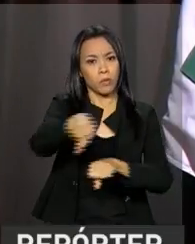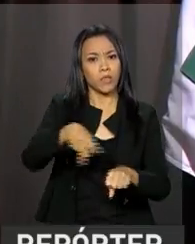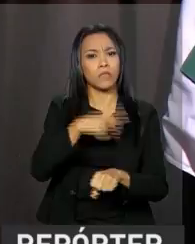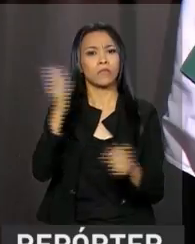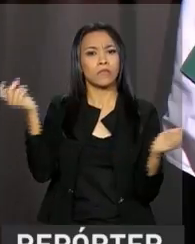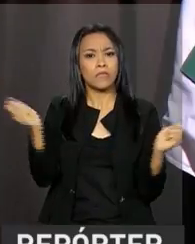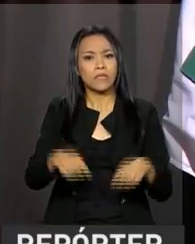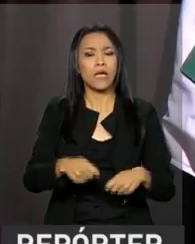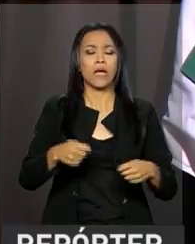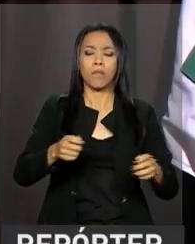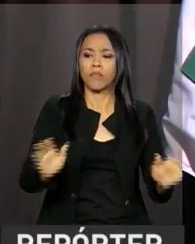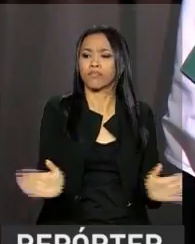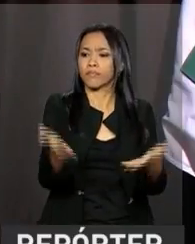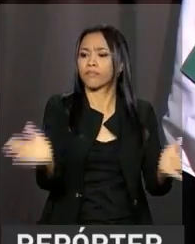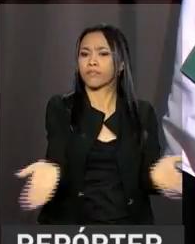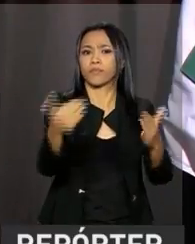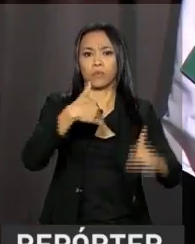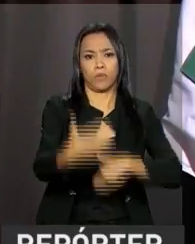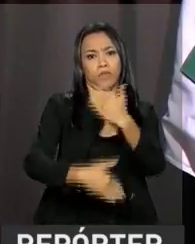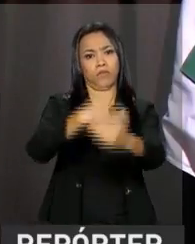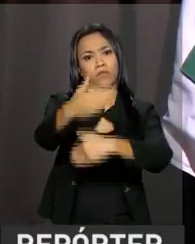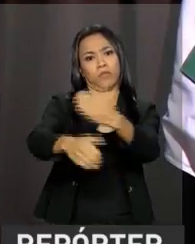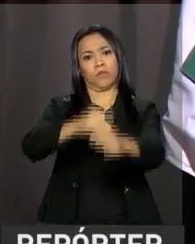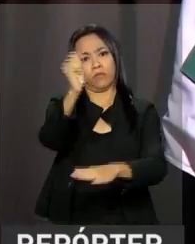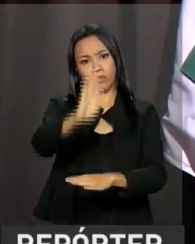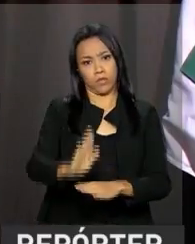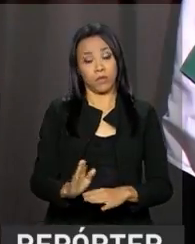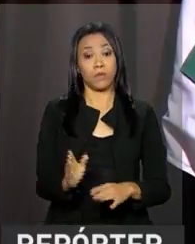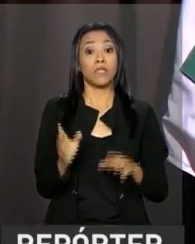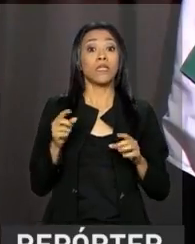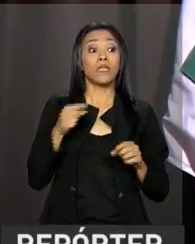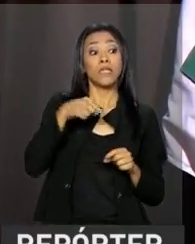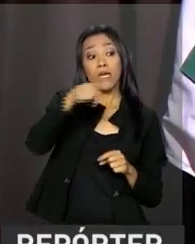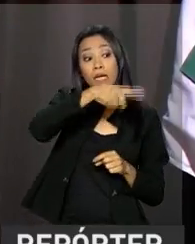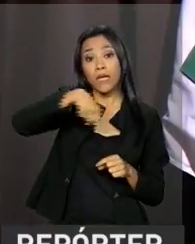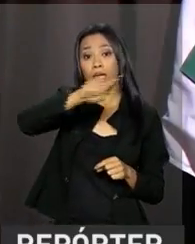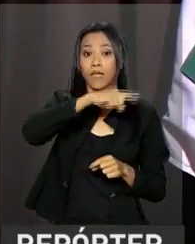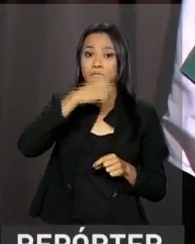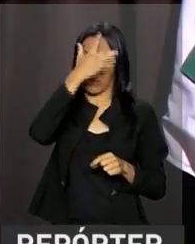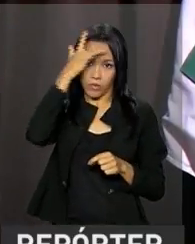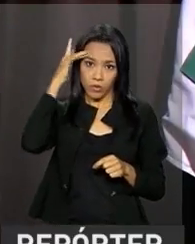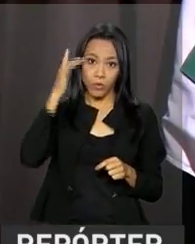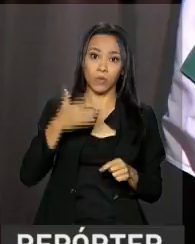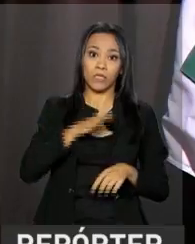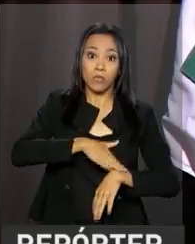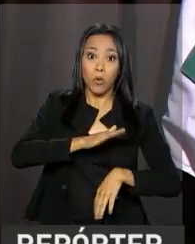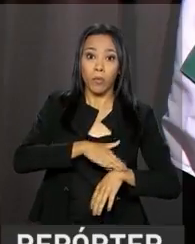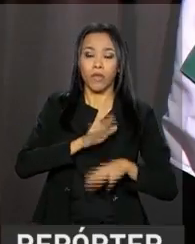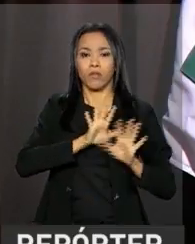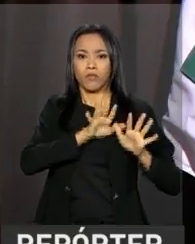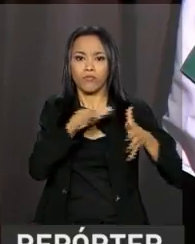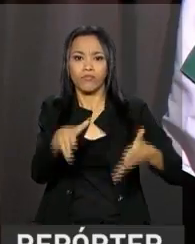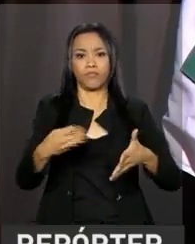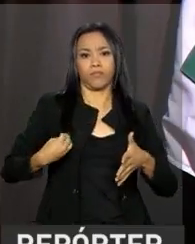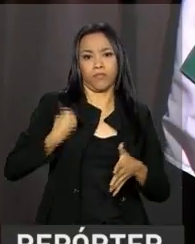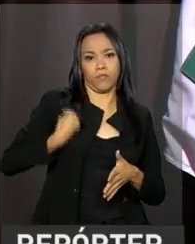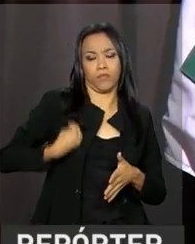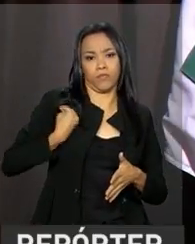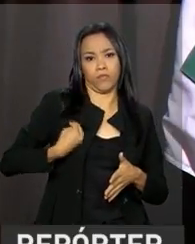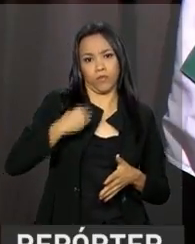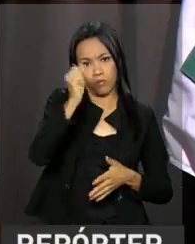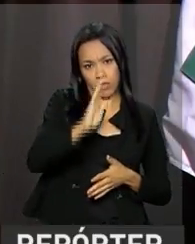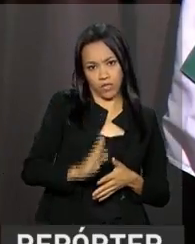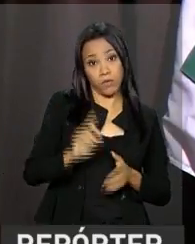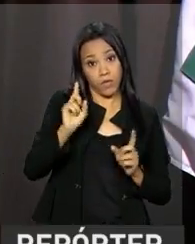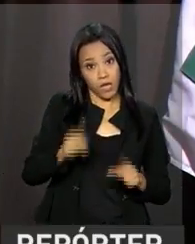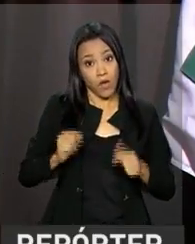o desenvolvimento brasileiro. E aqueles que estiverem presentes neste momento no Brasil, que é o começo